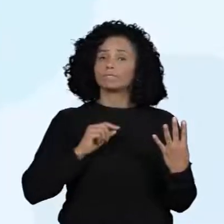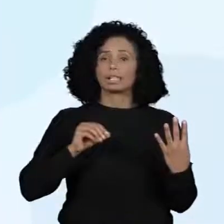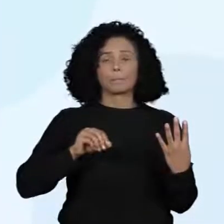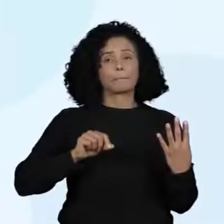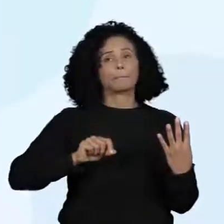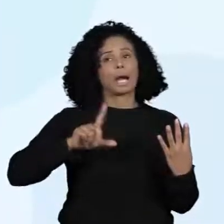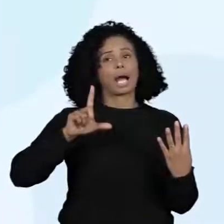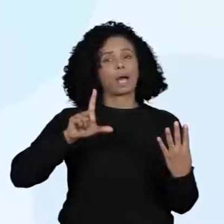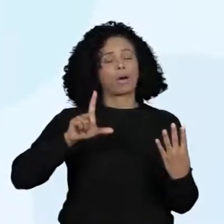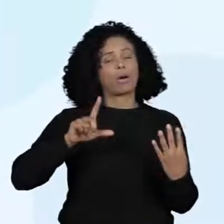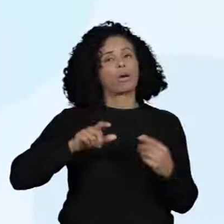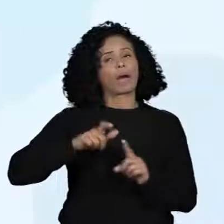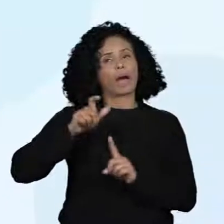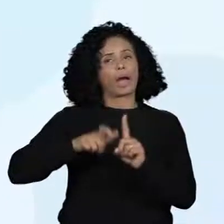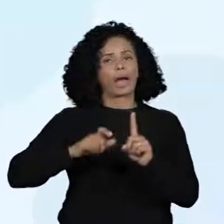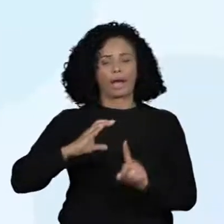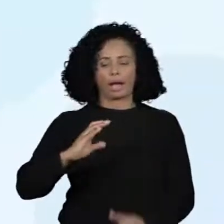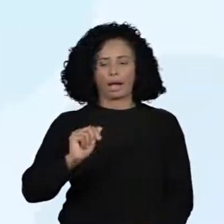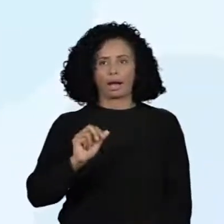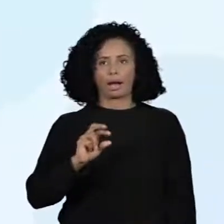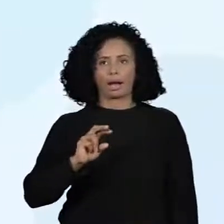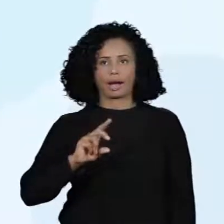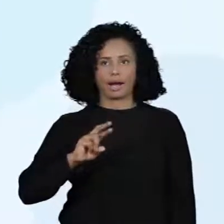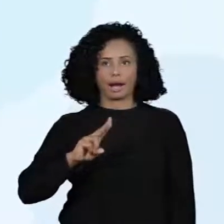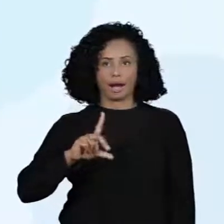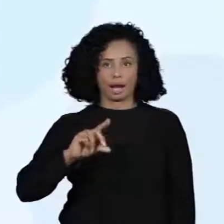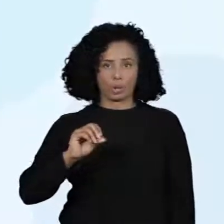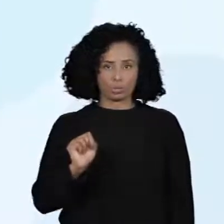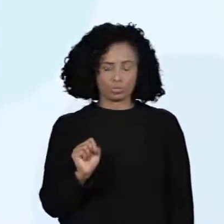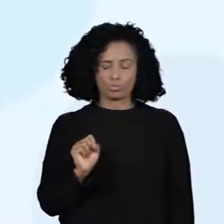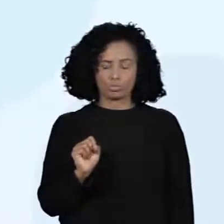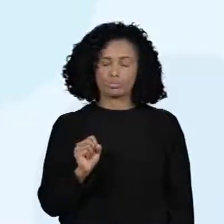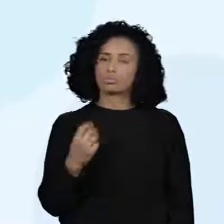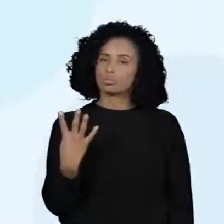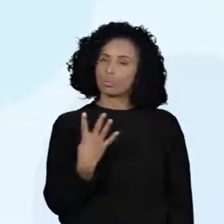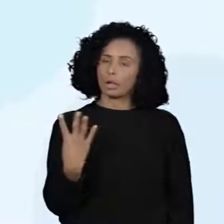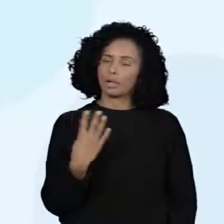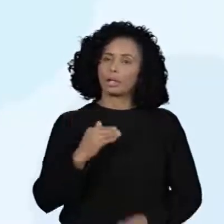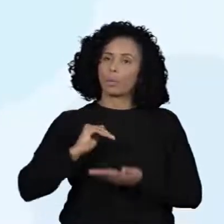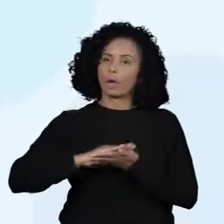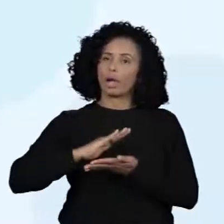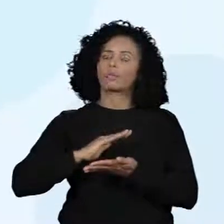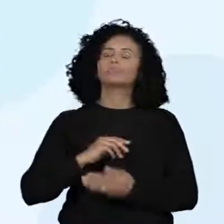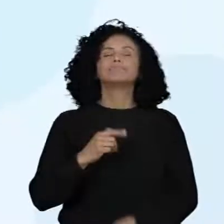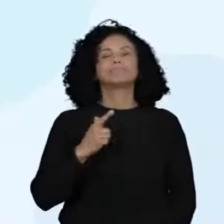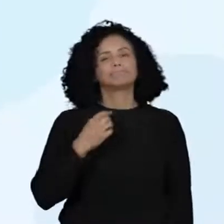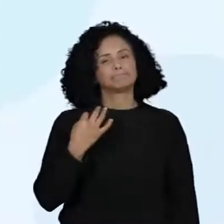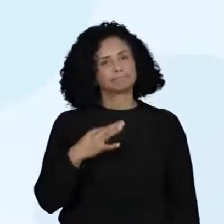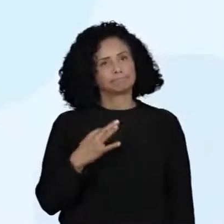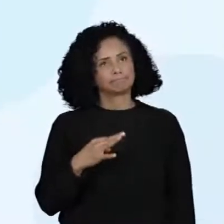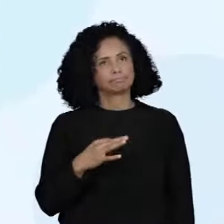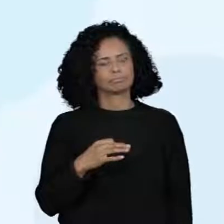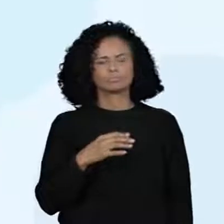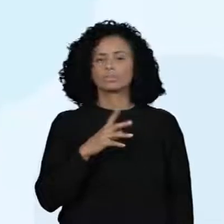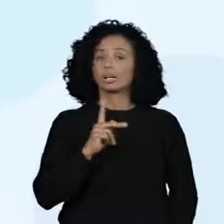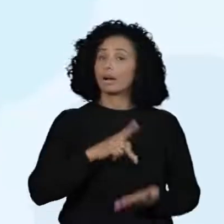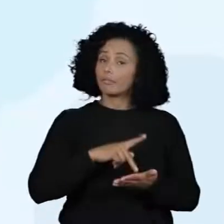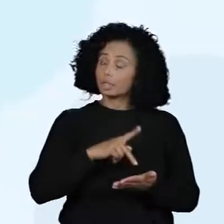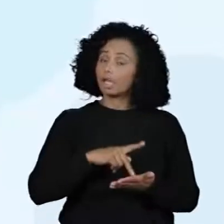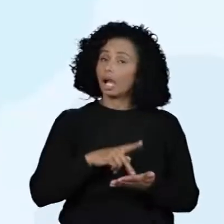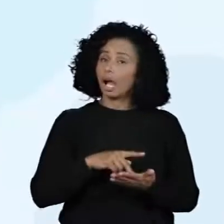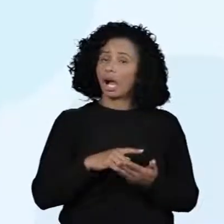Carlos, 44. Muito bem, até porque, olha, são 4 unidades. Da Leila também são 4